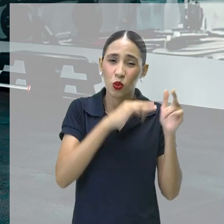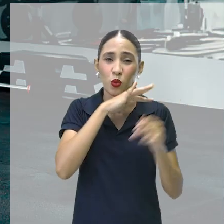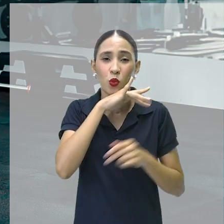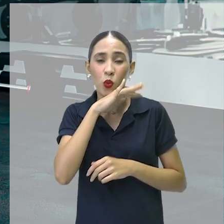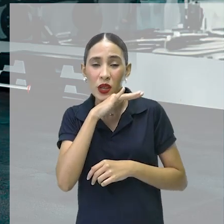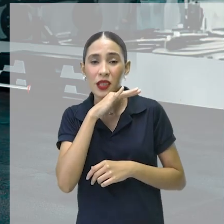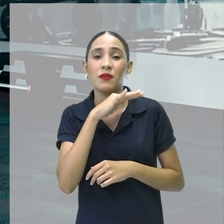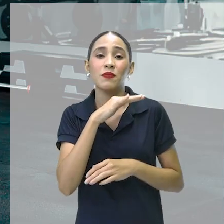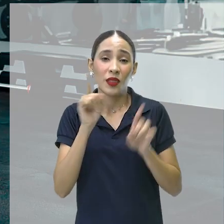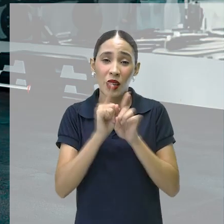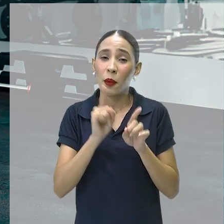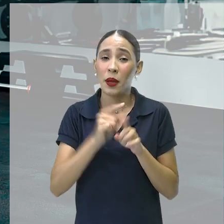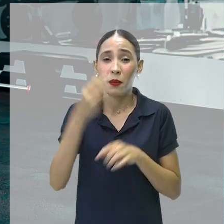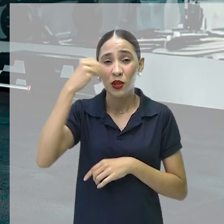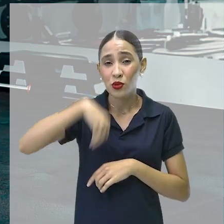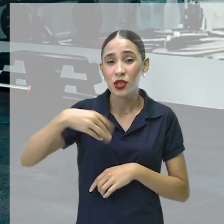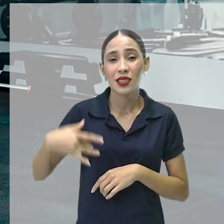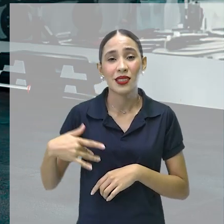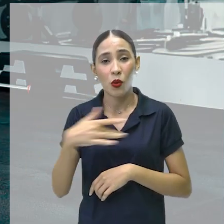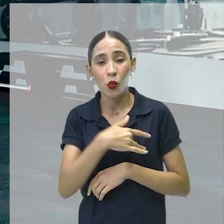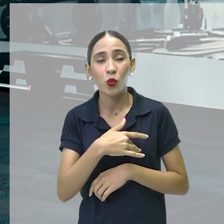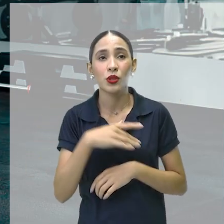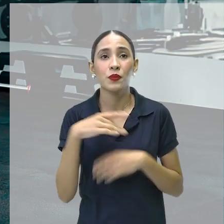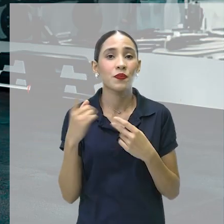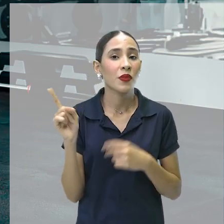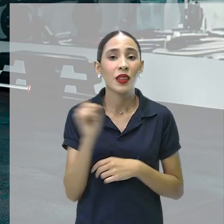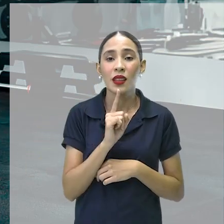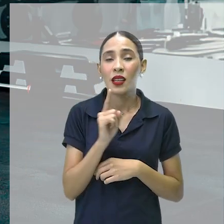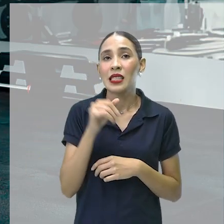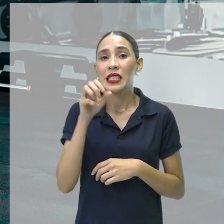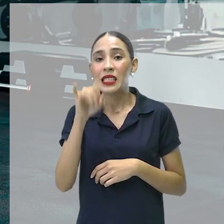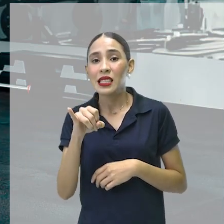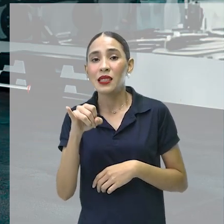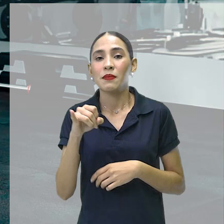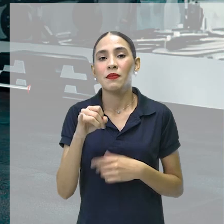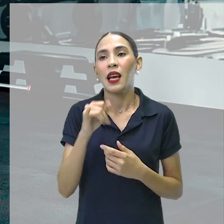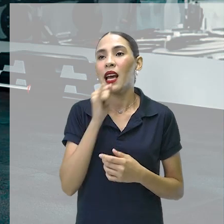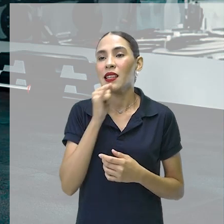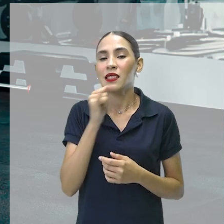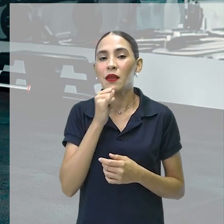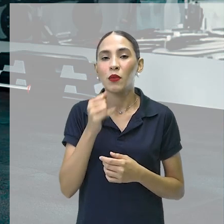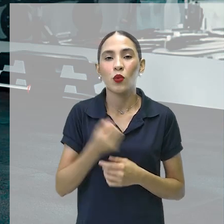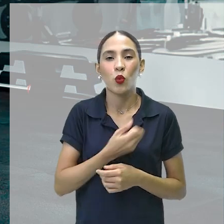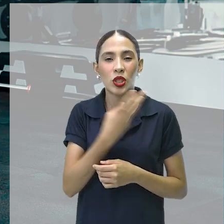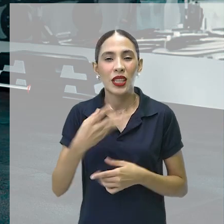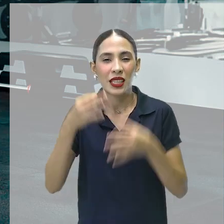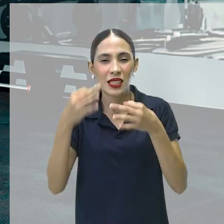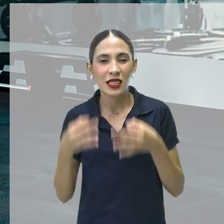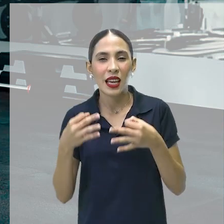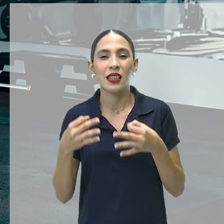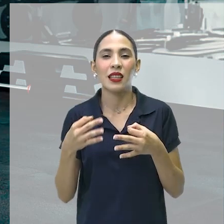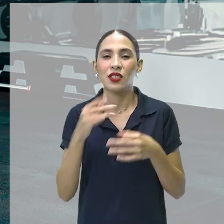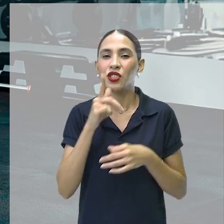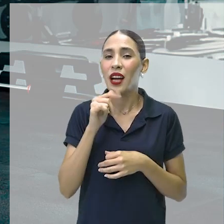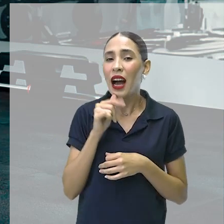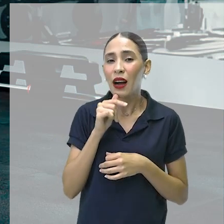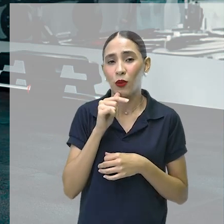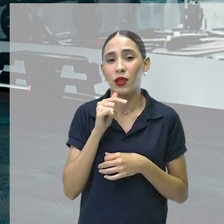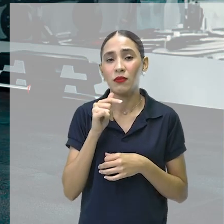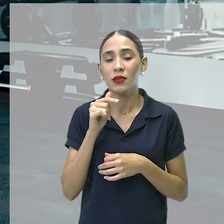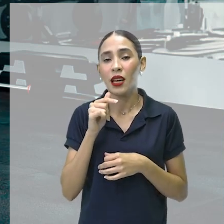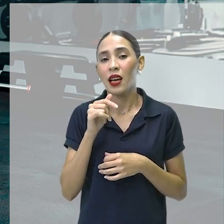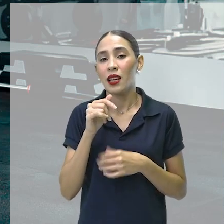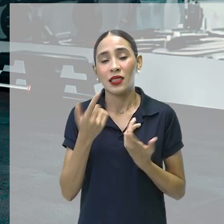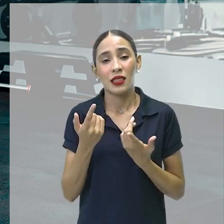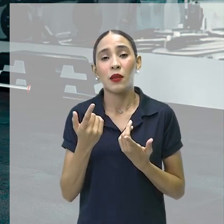sono prejudica a saúde, não beber água em quantidade adequada para o nosso organismo também nos